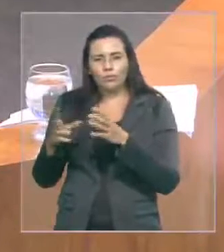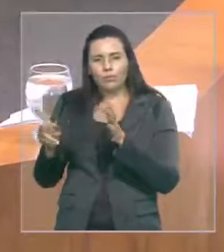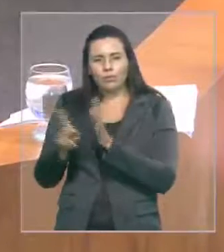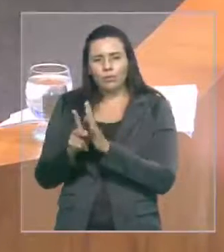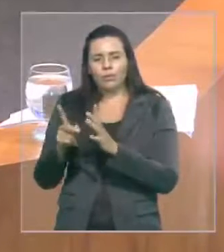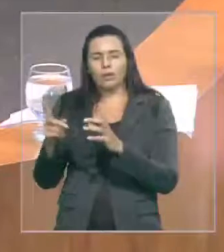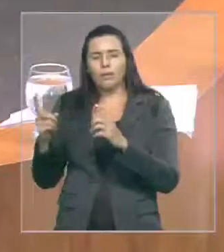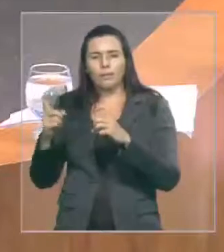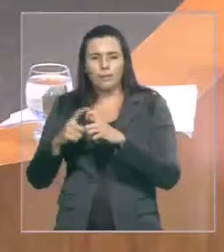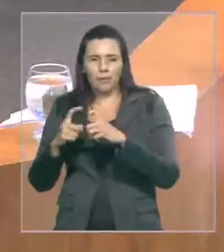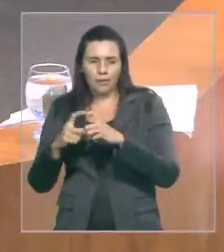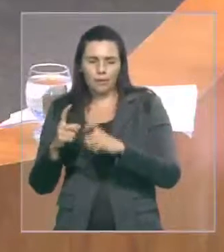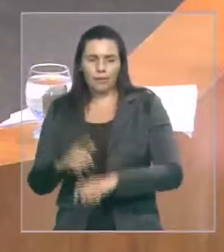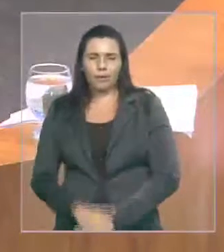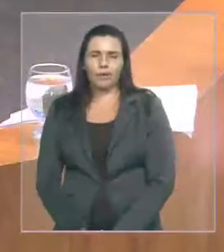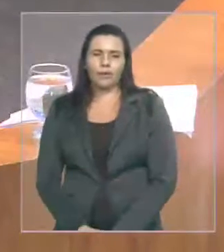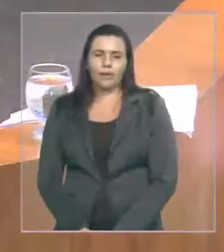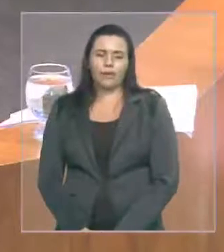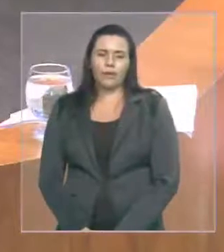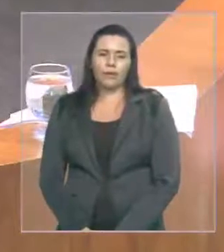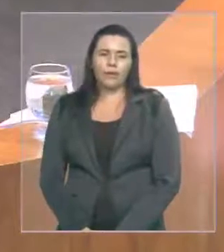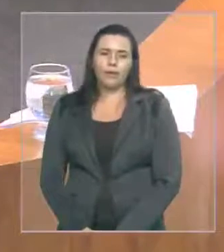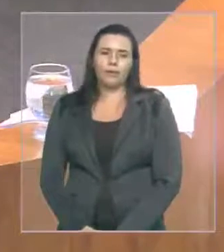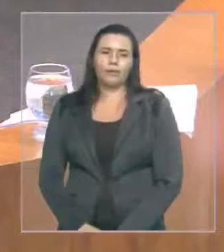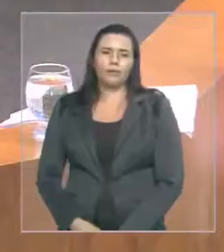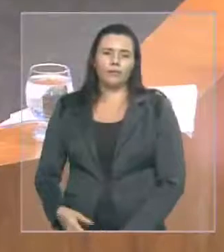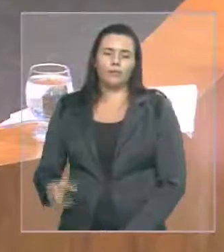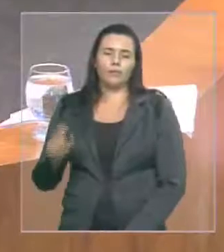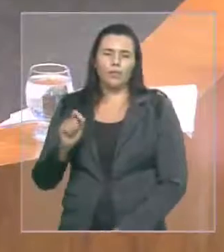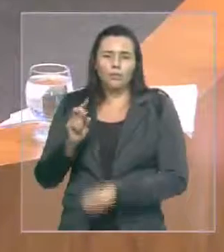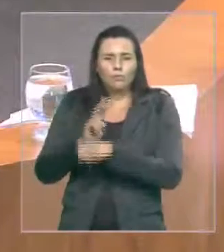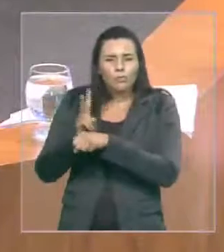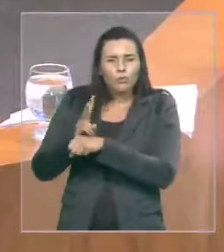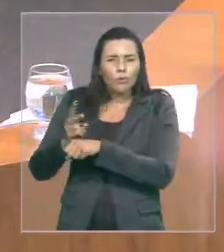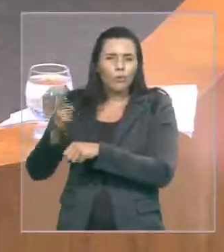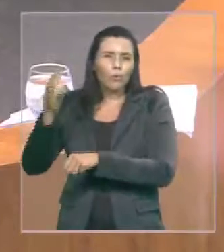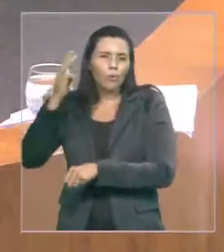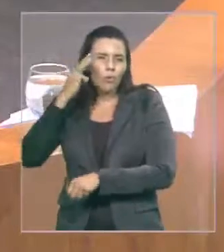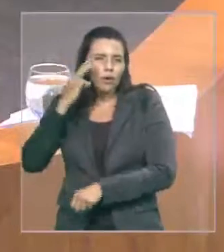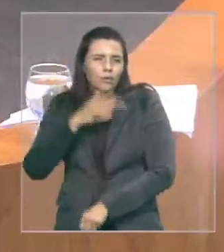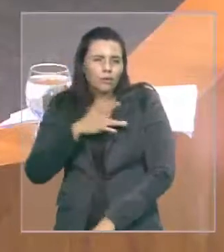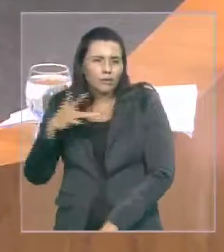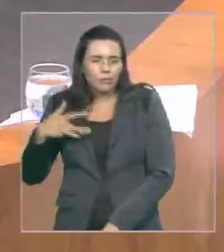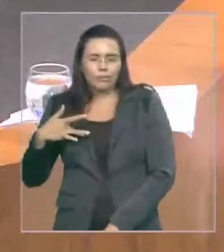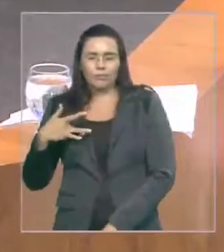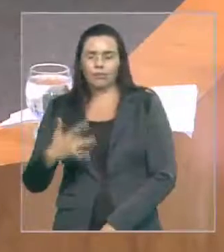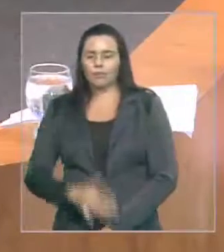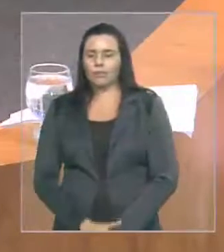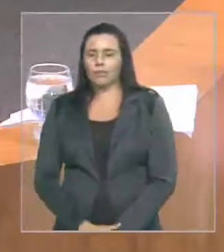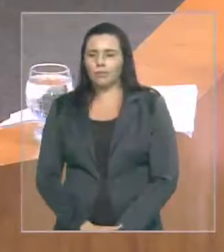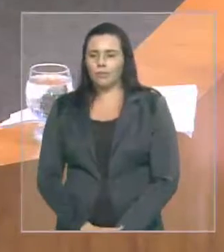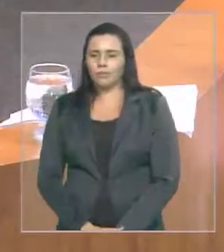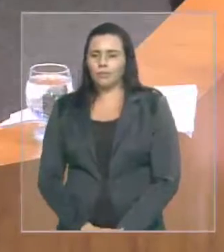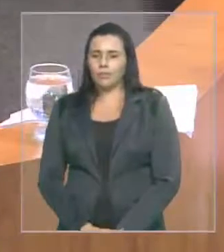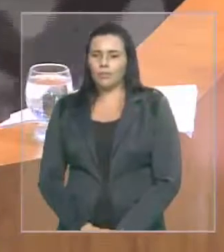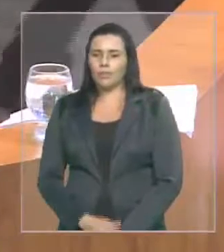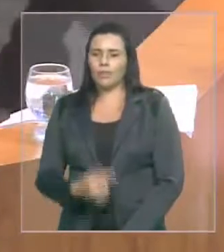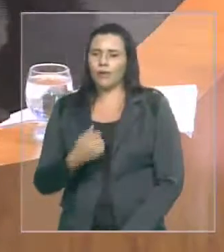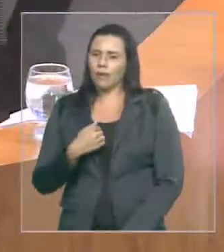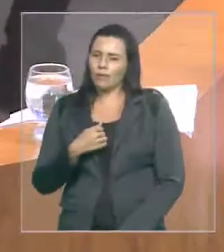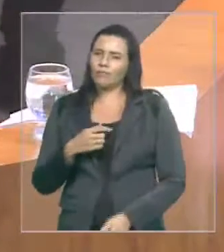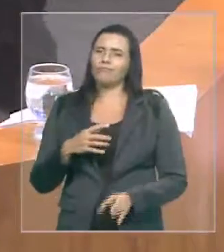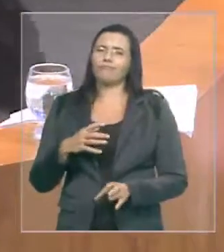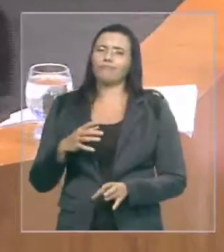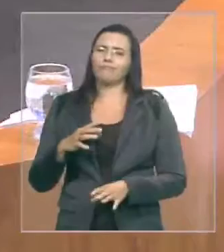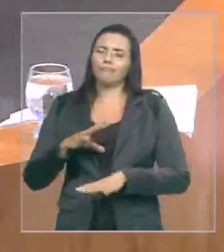que é a neurologia, eu faço com carinho, porque eu tenho idade de ser o seu pai. Eu gostaria de ver Vossa Excelência